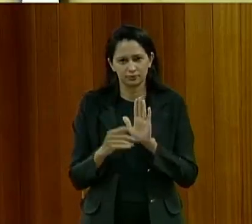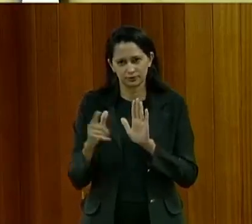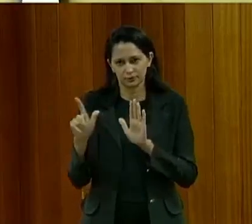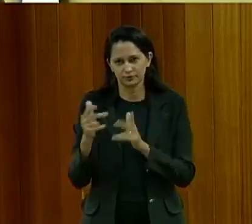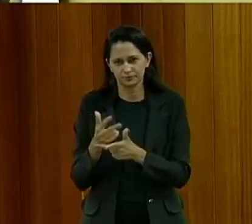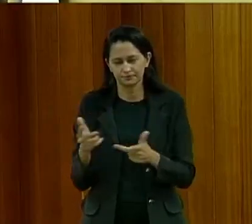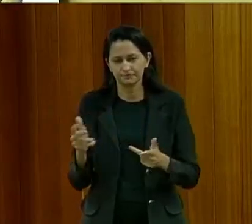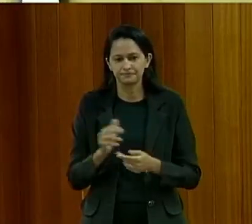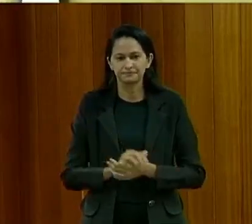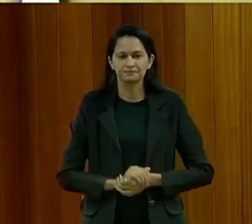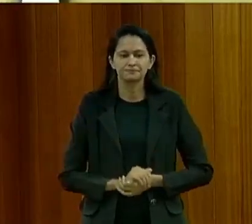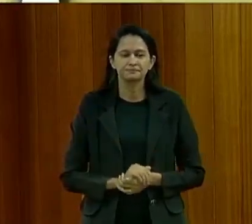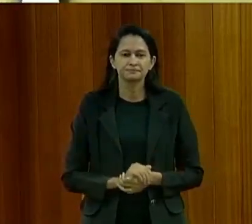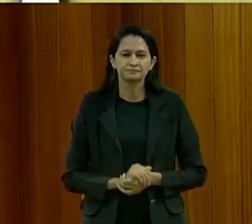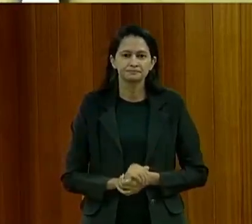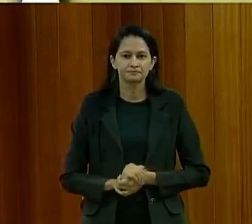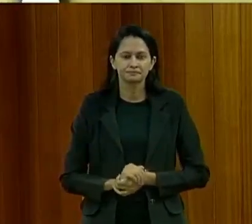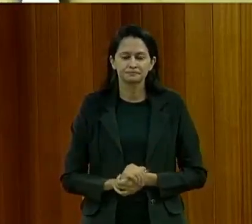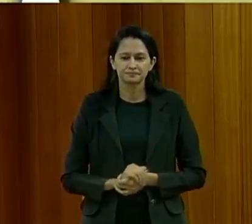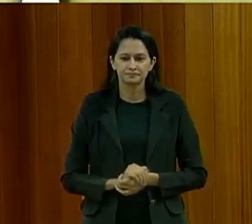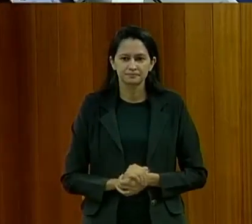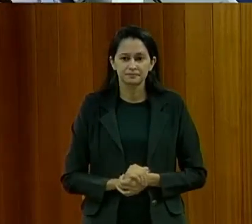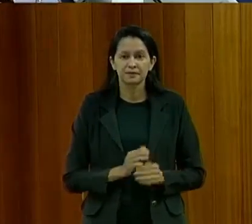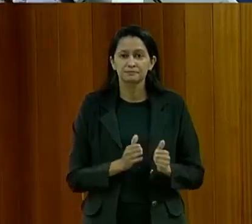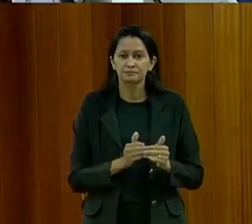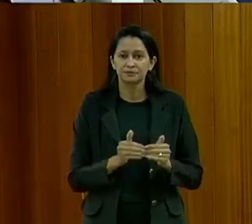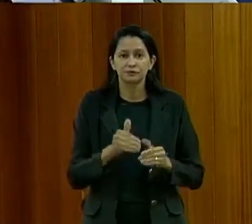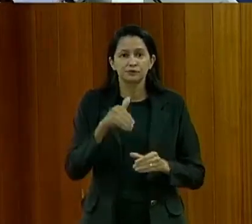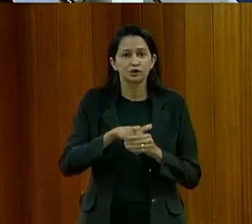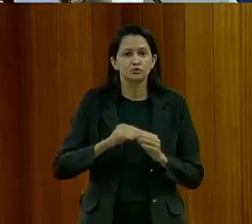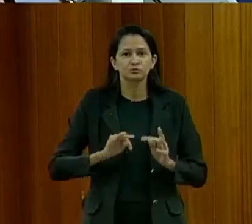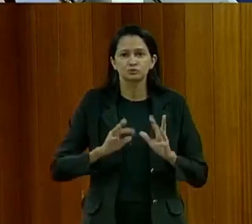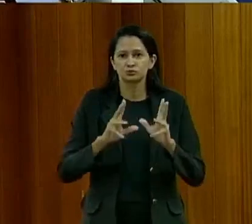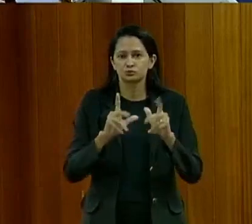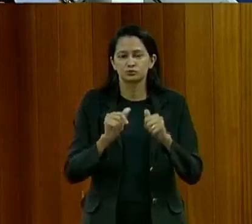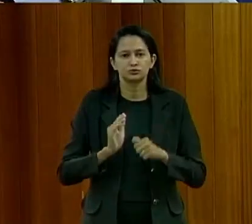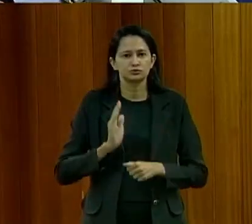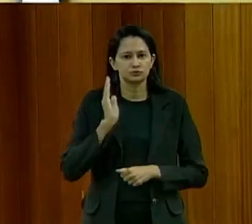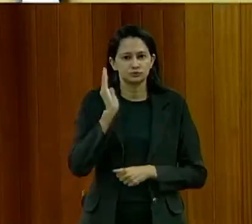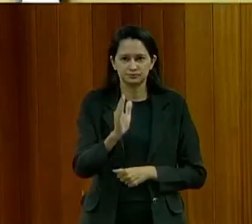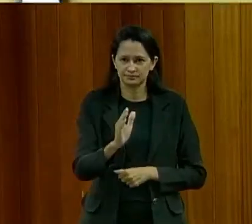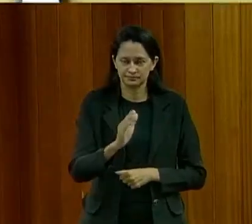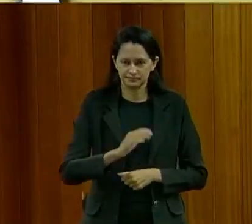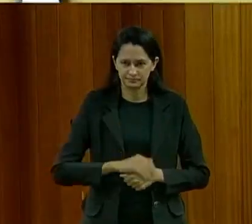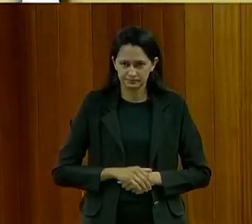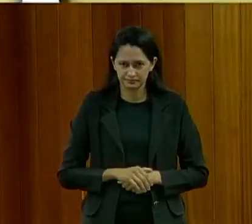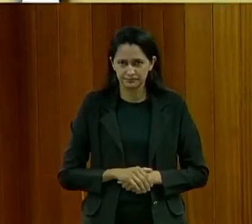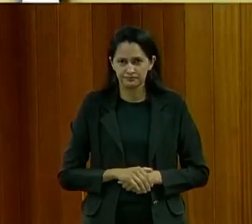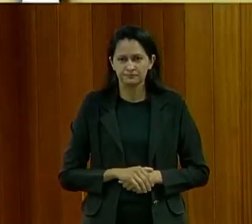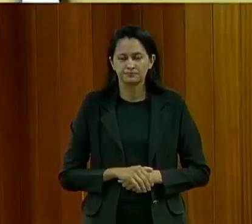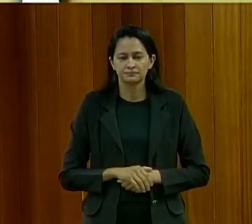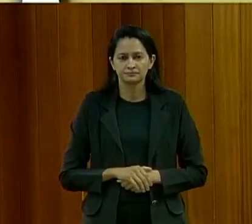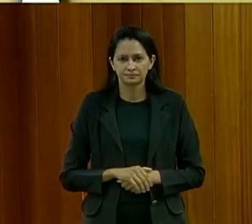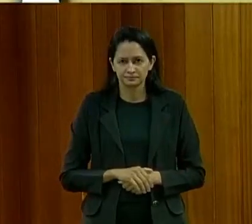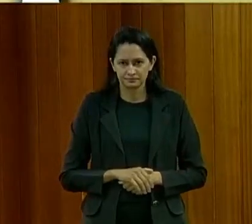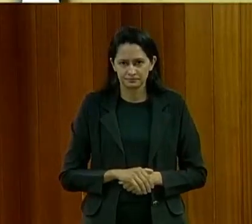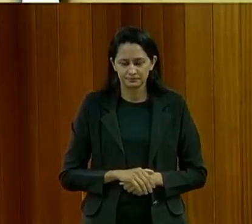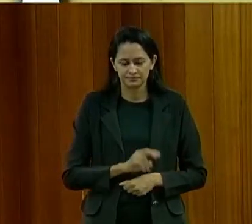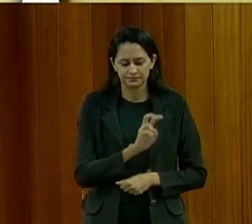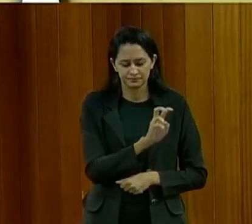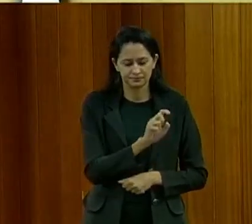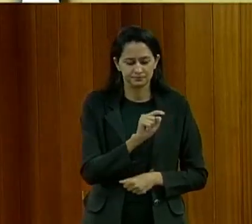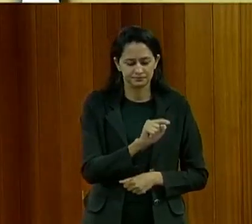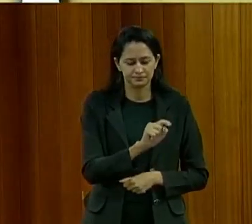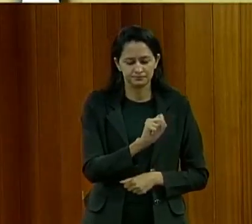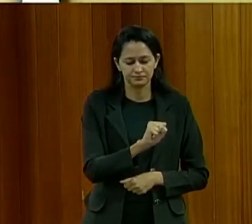Voltaremos os requerimentos em bloco dos vereadores que estão presentes. Requerimento de número 5.860, 2022,